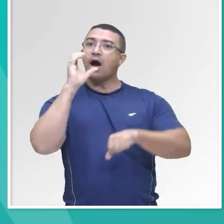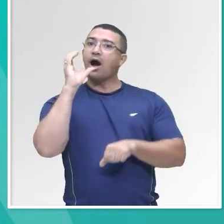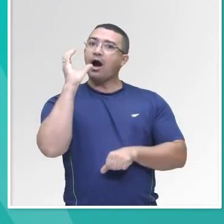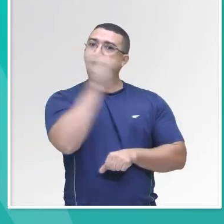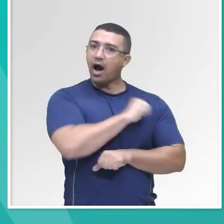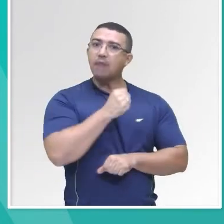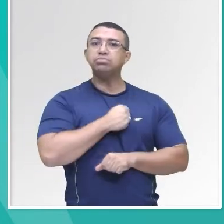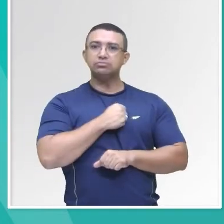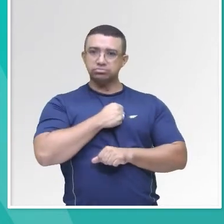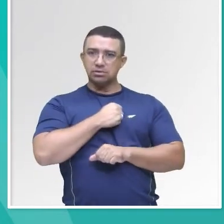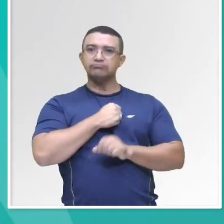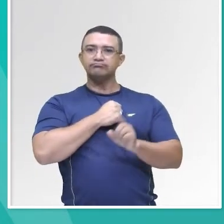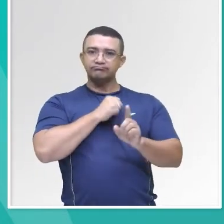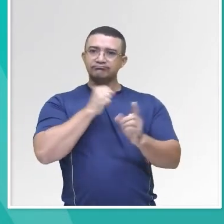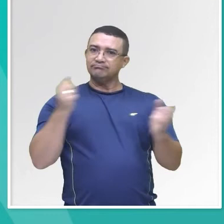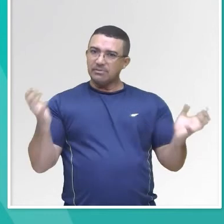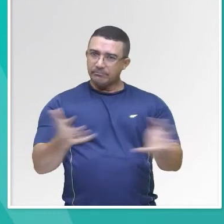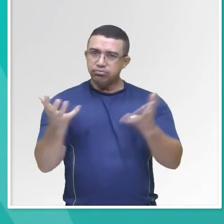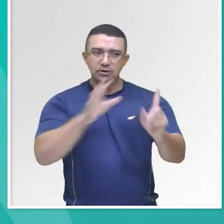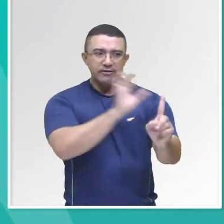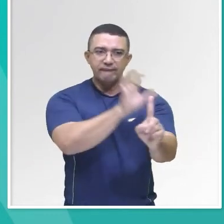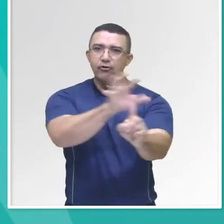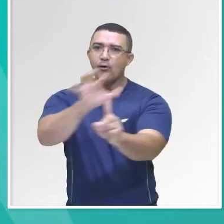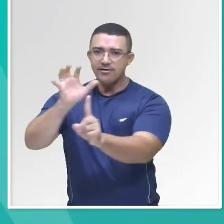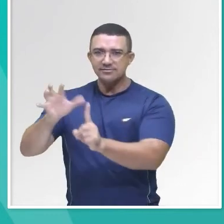É verdade ou não é? Quando surge aí